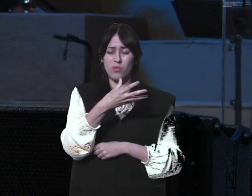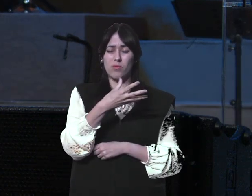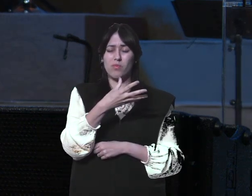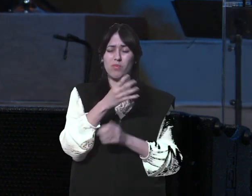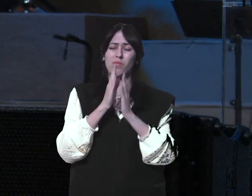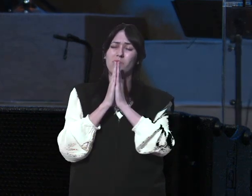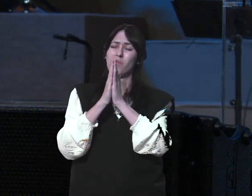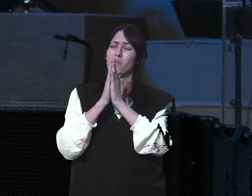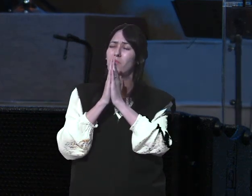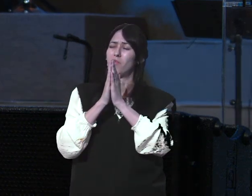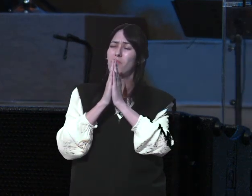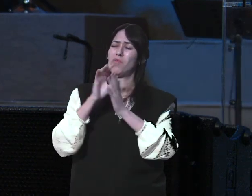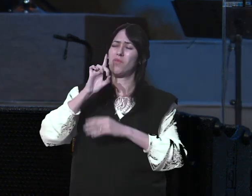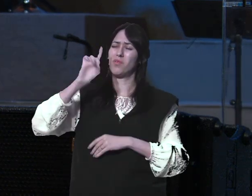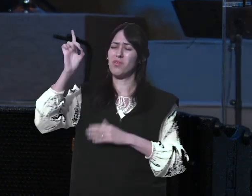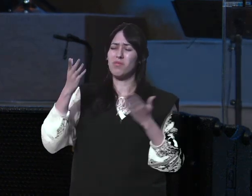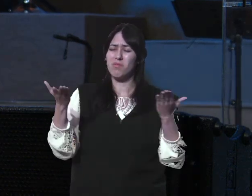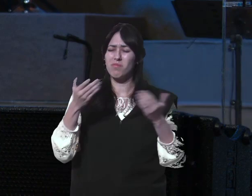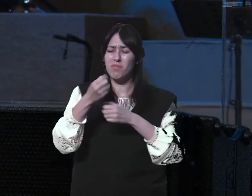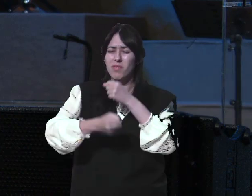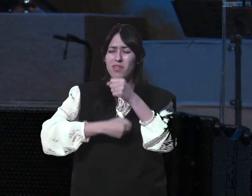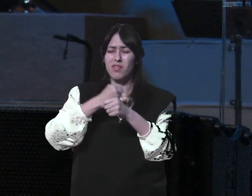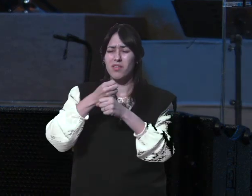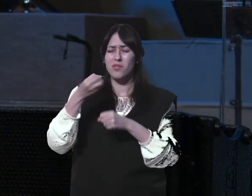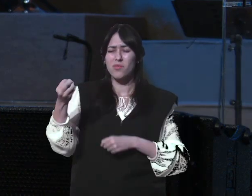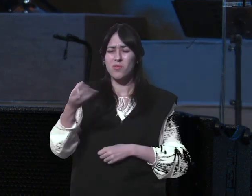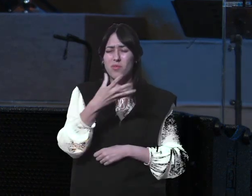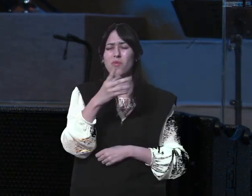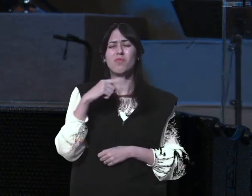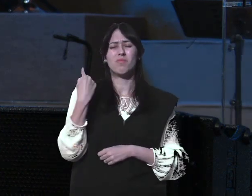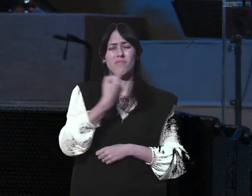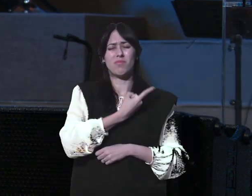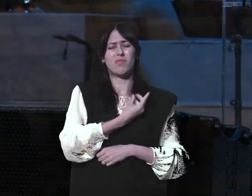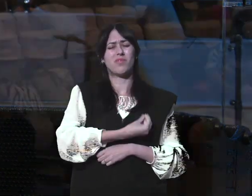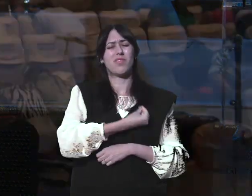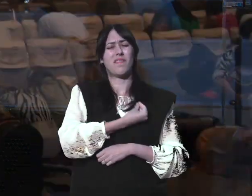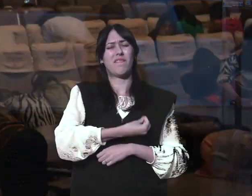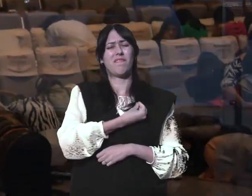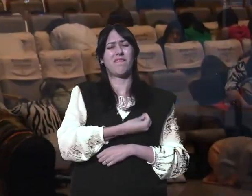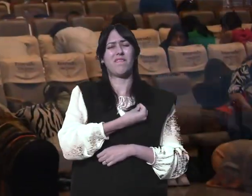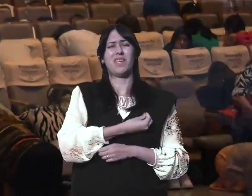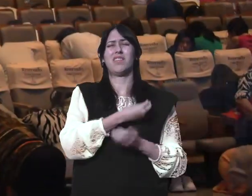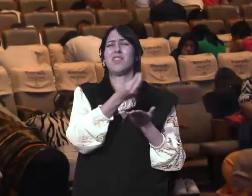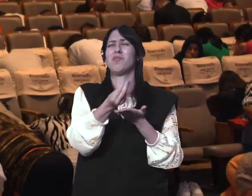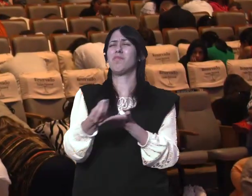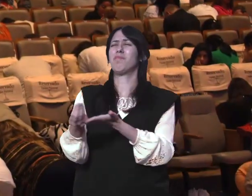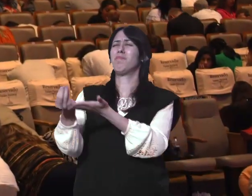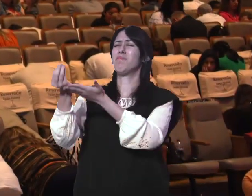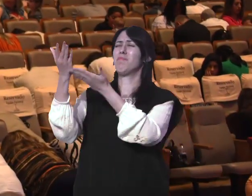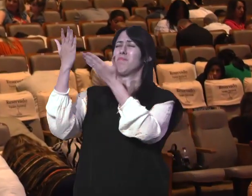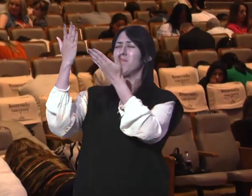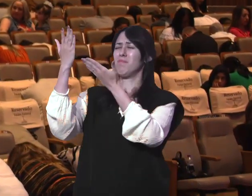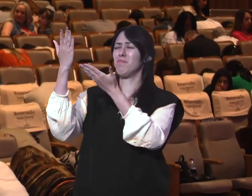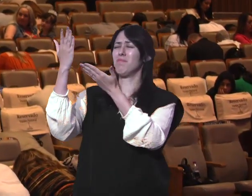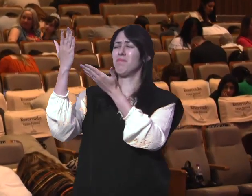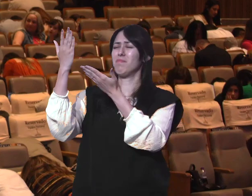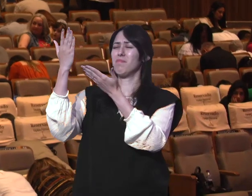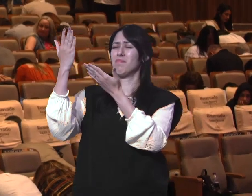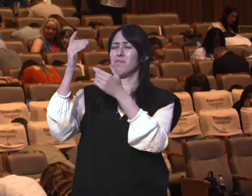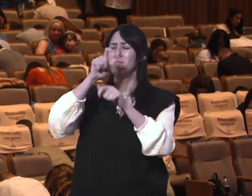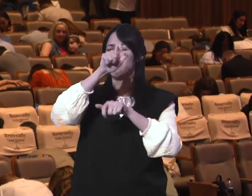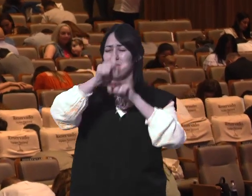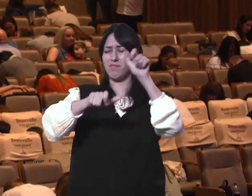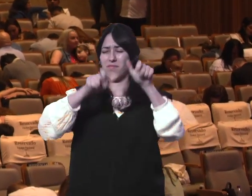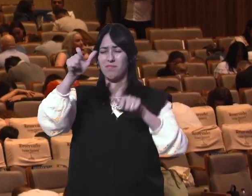Pai, que seja um ano de consagração de vidas aqui. Que aqueles que colocam nas suas balanças